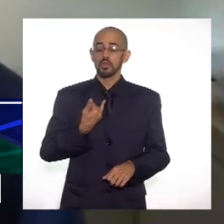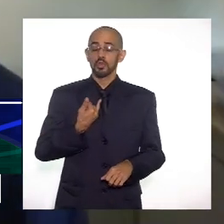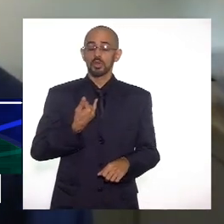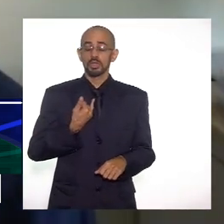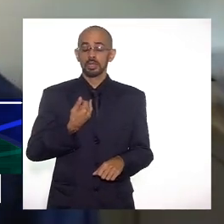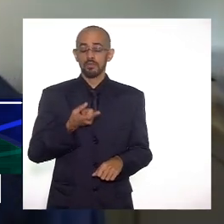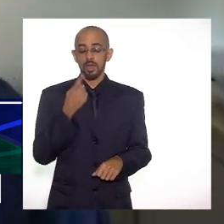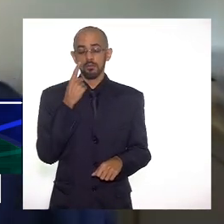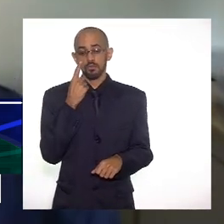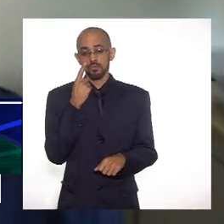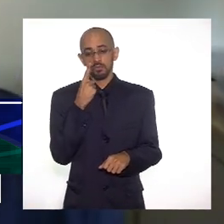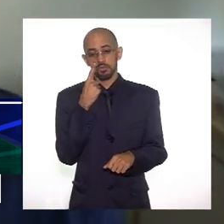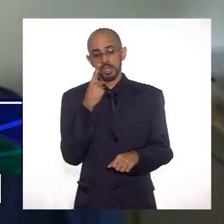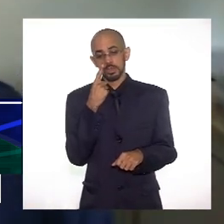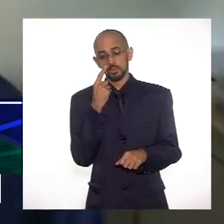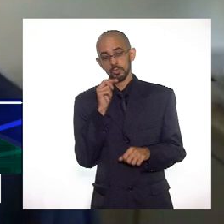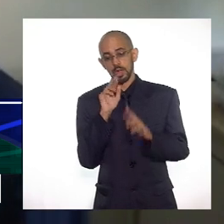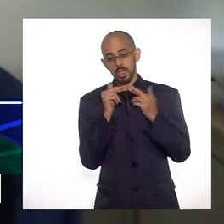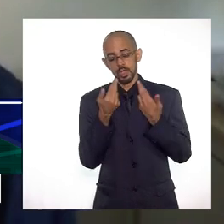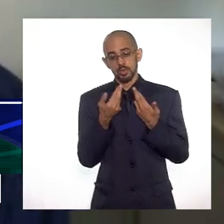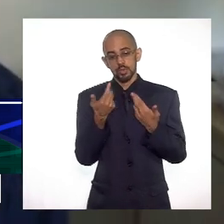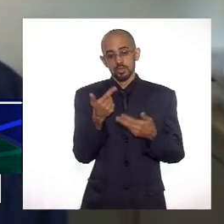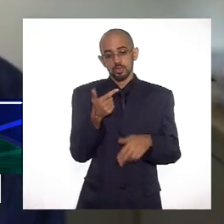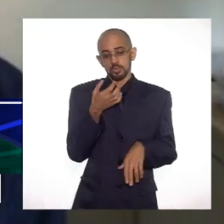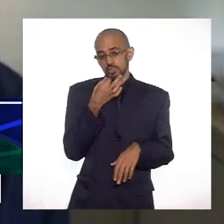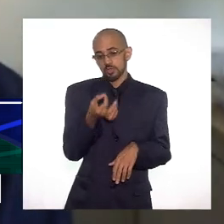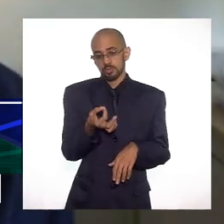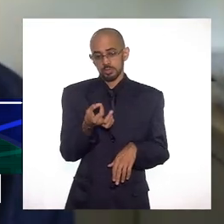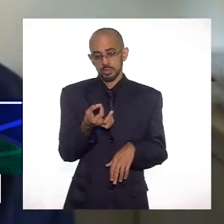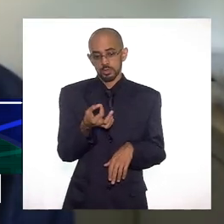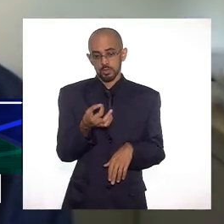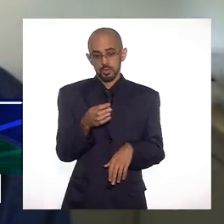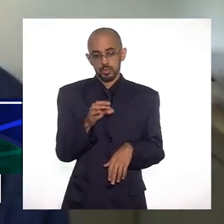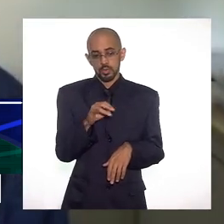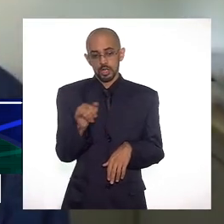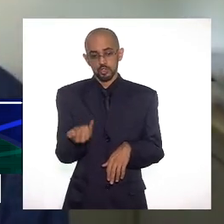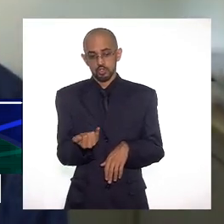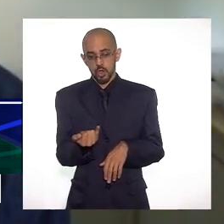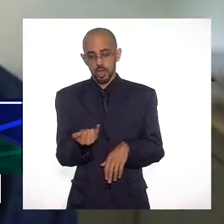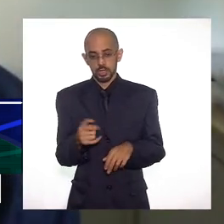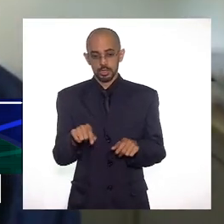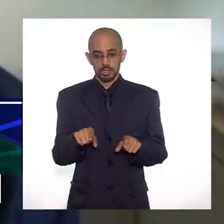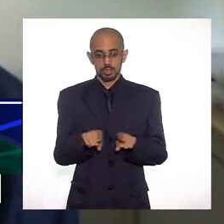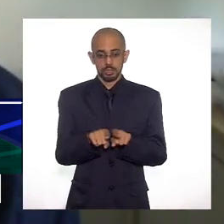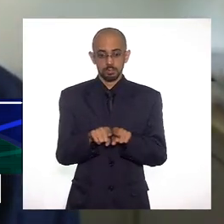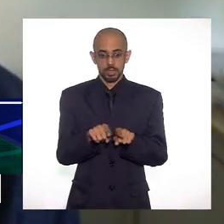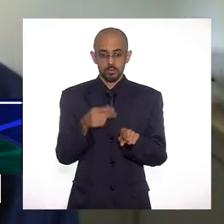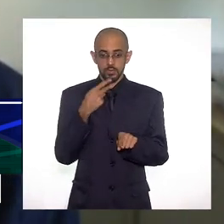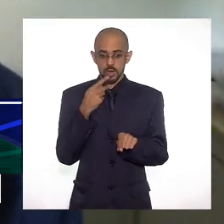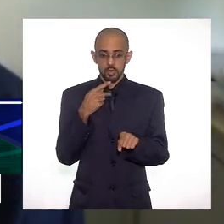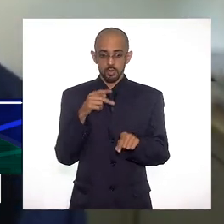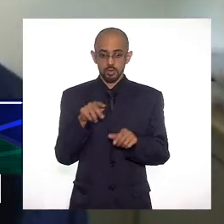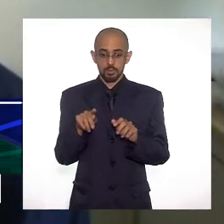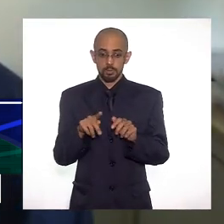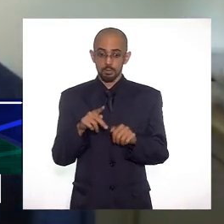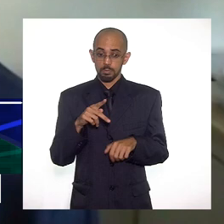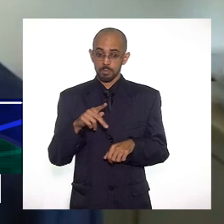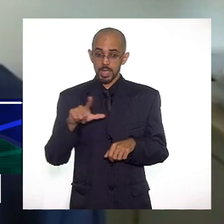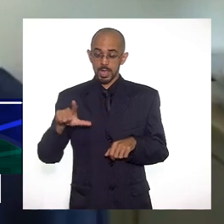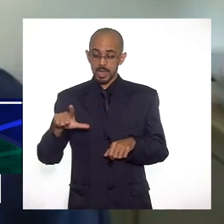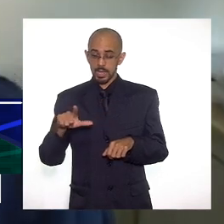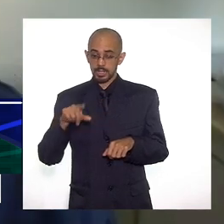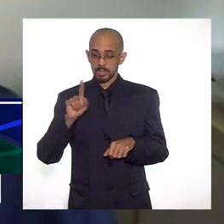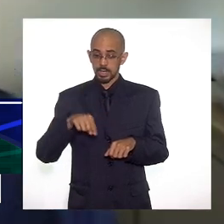tinha nada a opinar. O Tribunal de Justiça disse que o projeto era muito bom na forma e